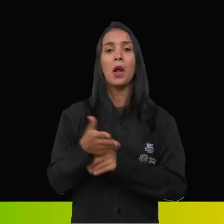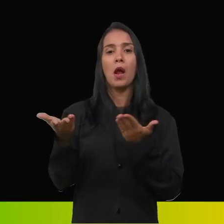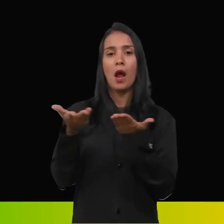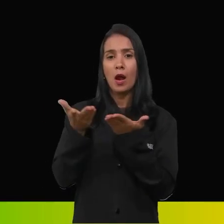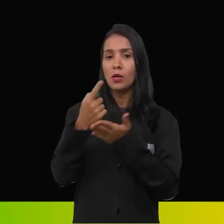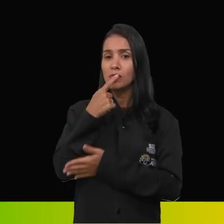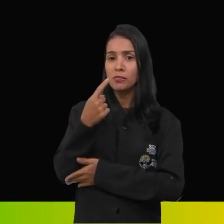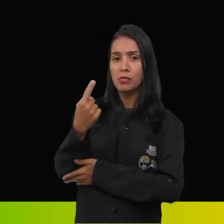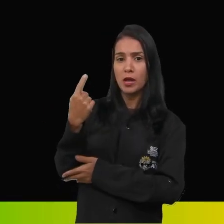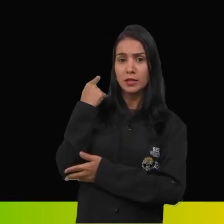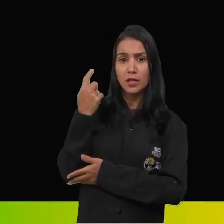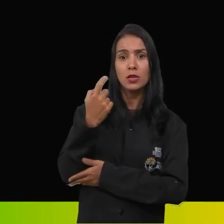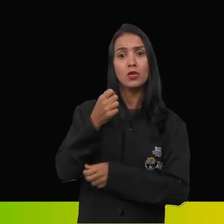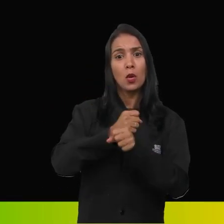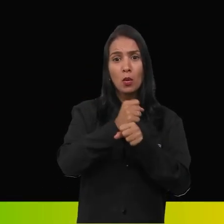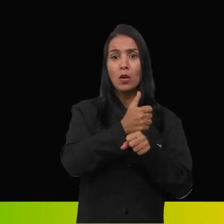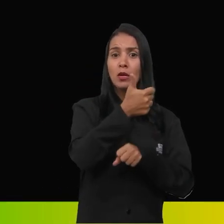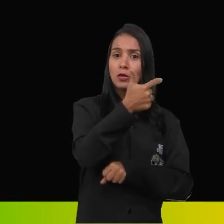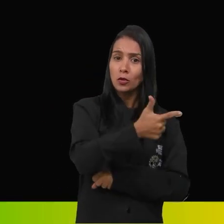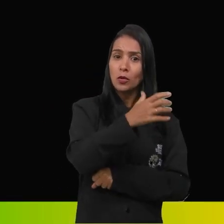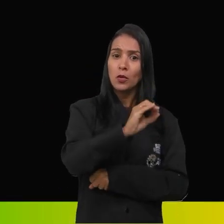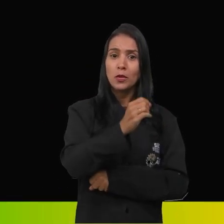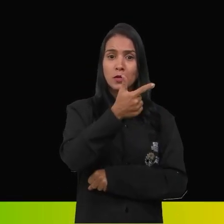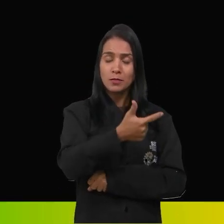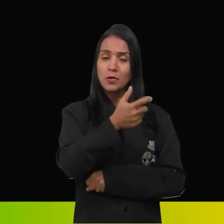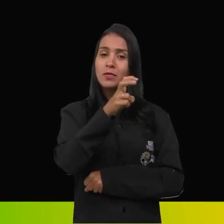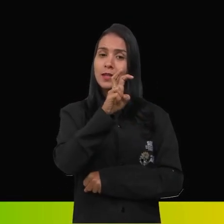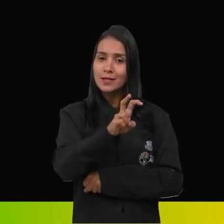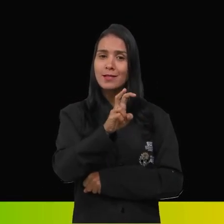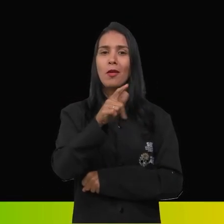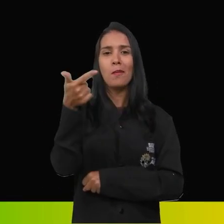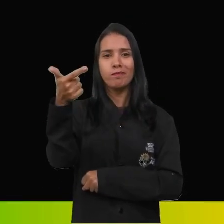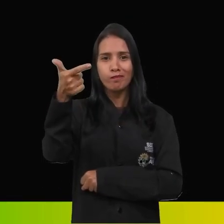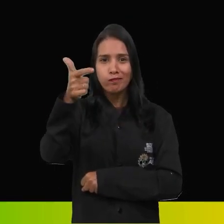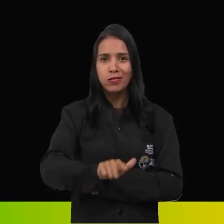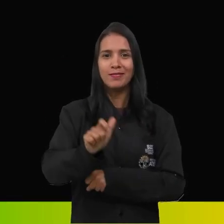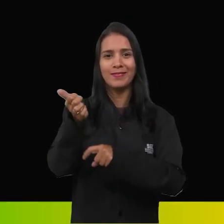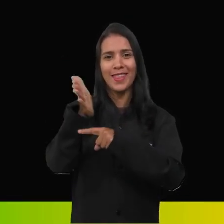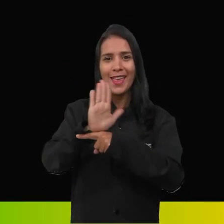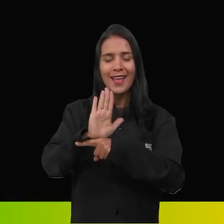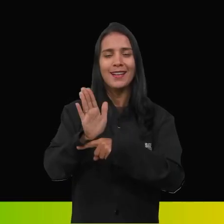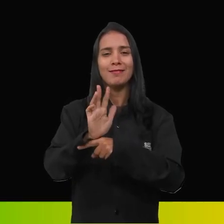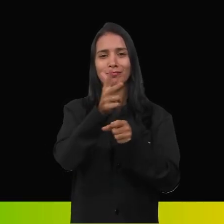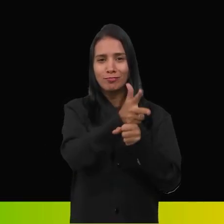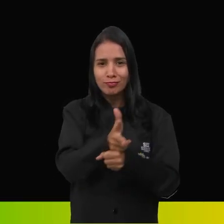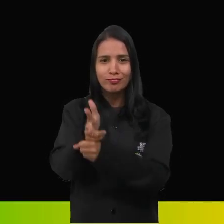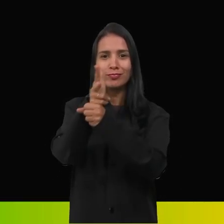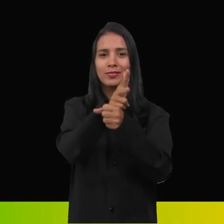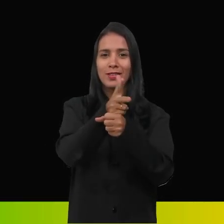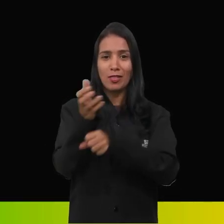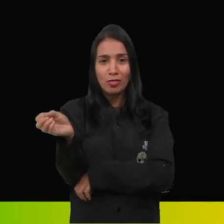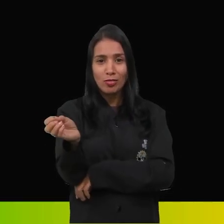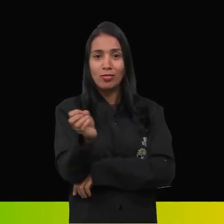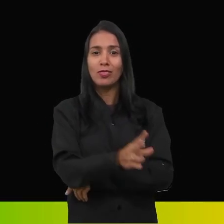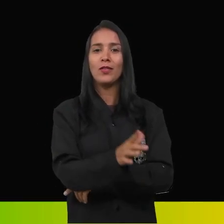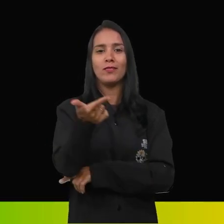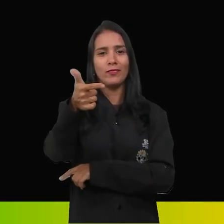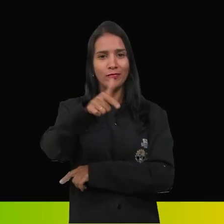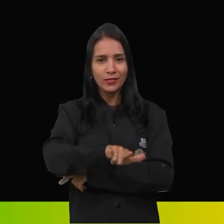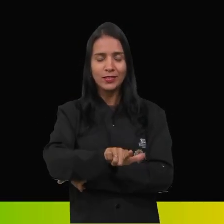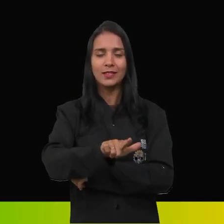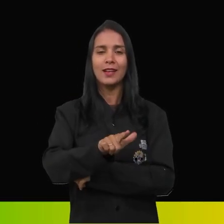em 2025, agosto de 2025, tem toda uma nova roupagem aí,